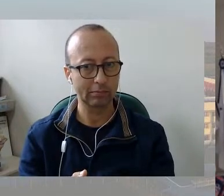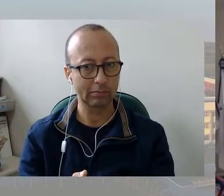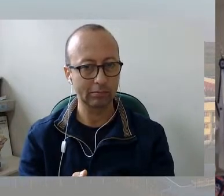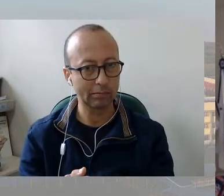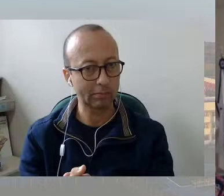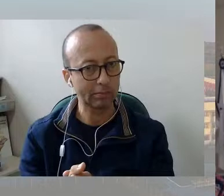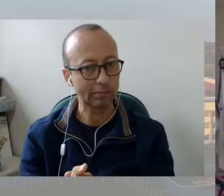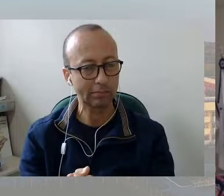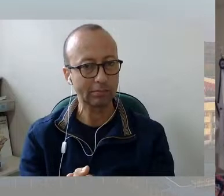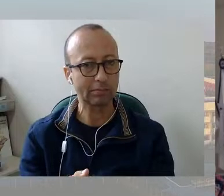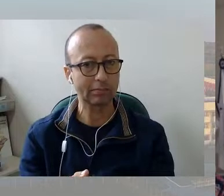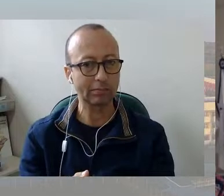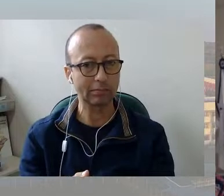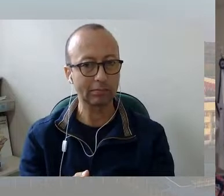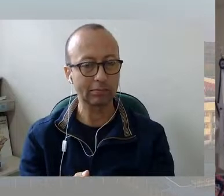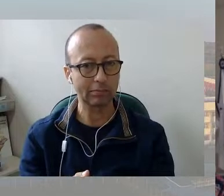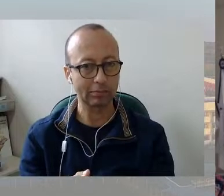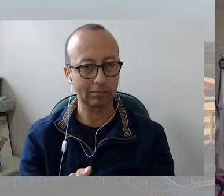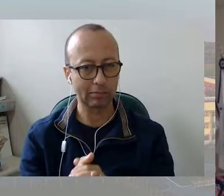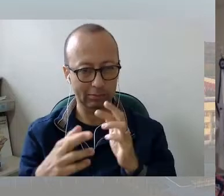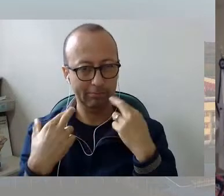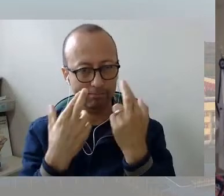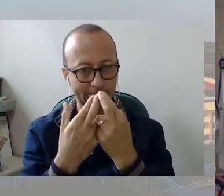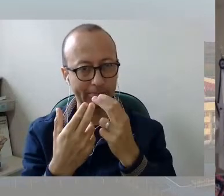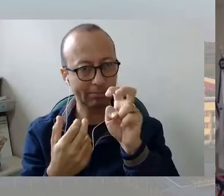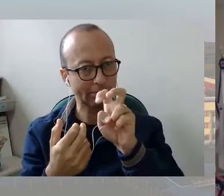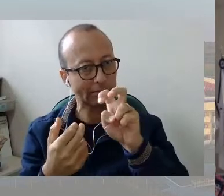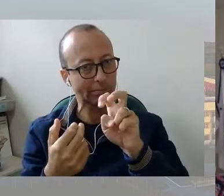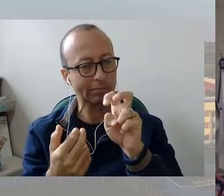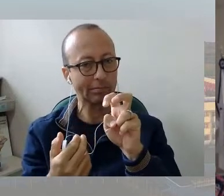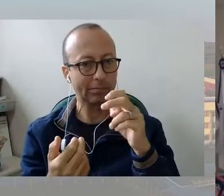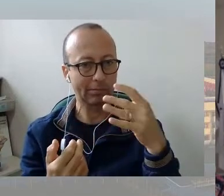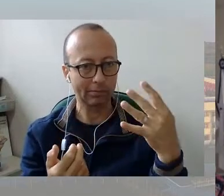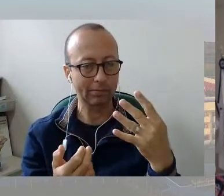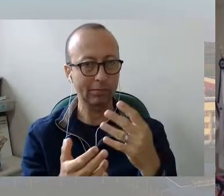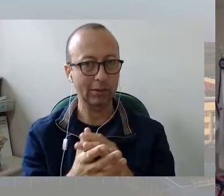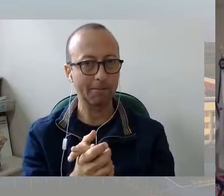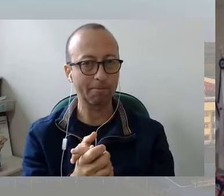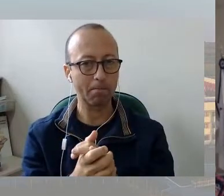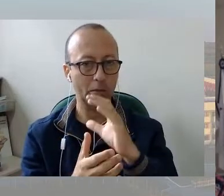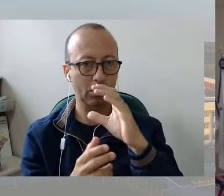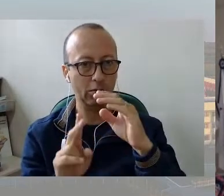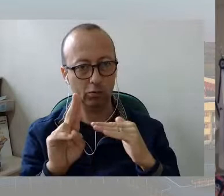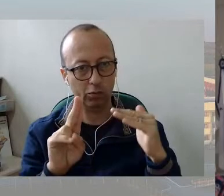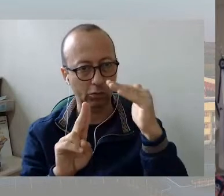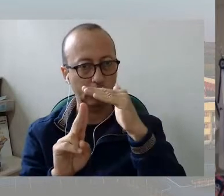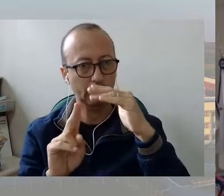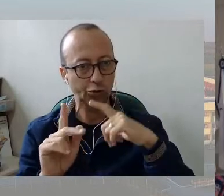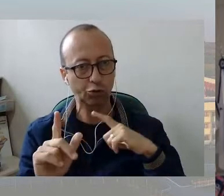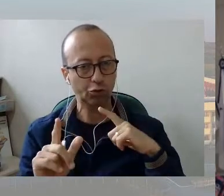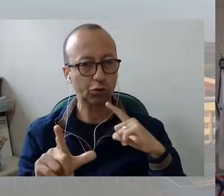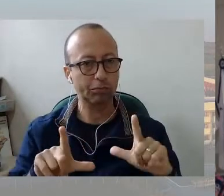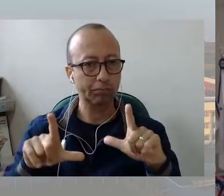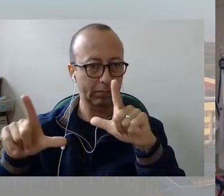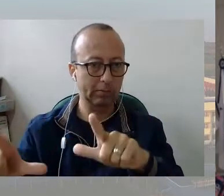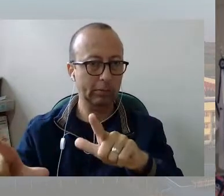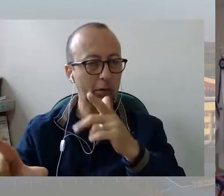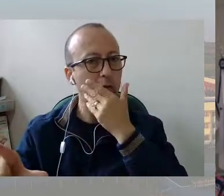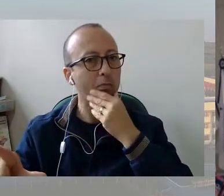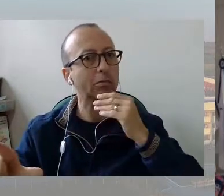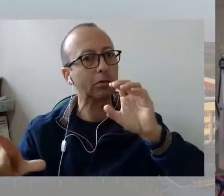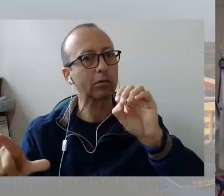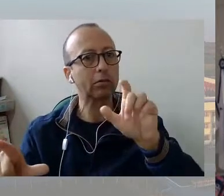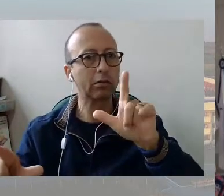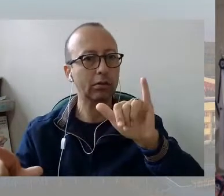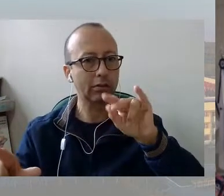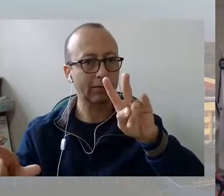Entende-se que a 50ª reunião extraordinária do Consune, que tinha como pauta o título honoris causa ao poeta Oliveira